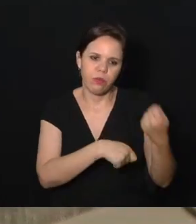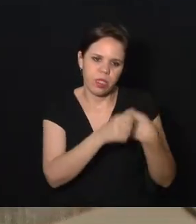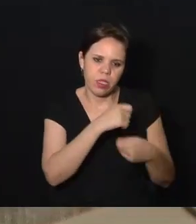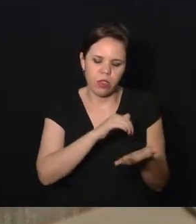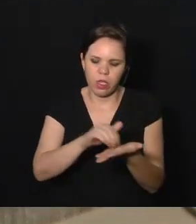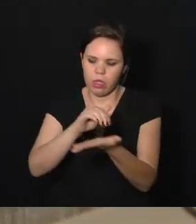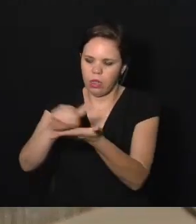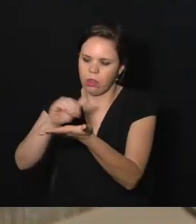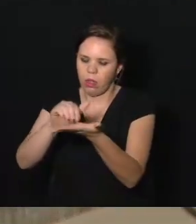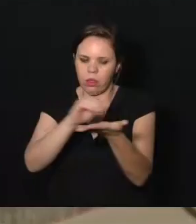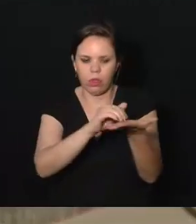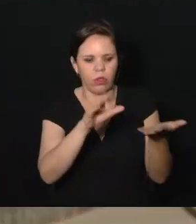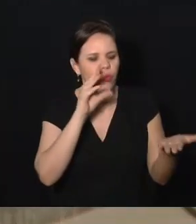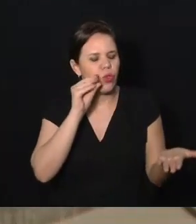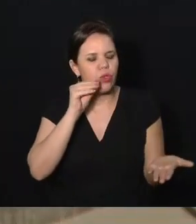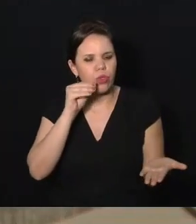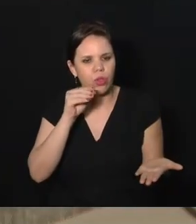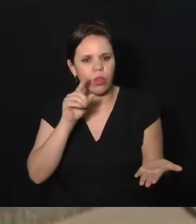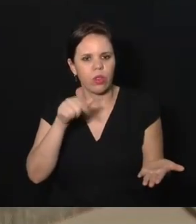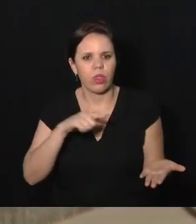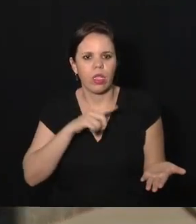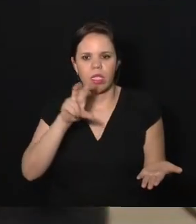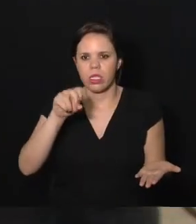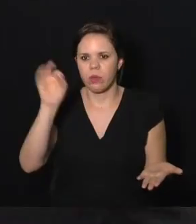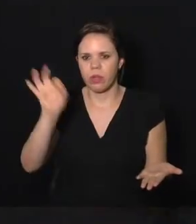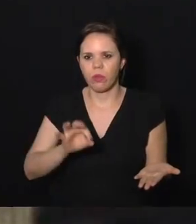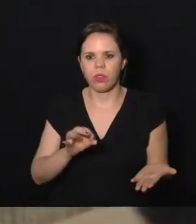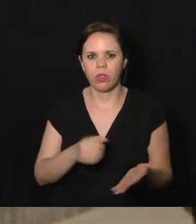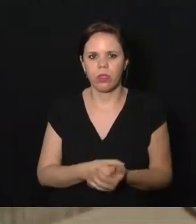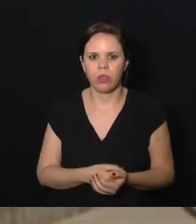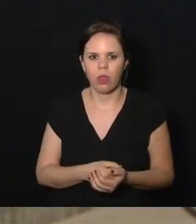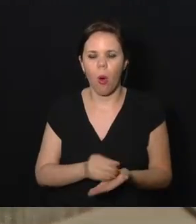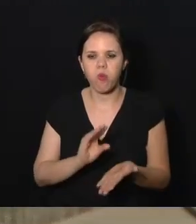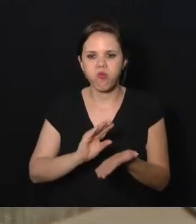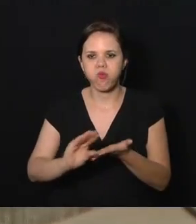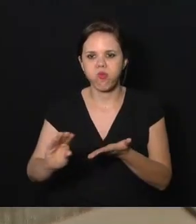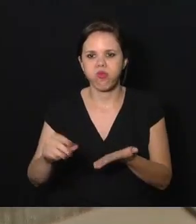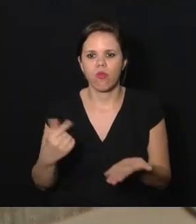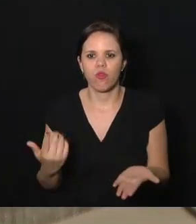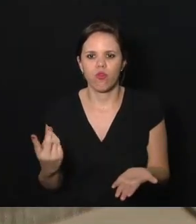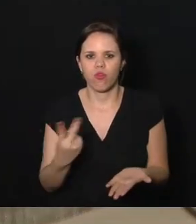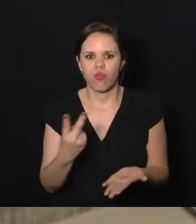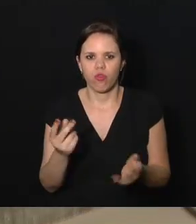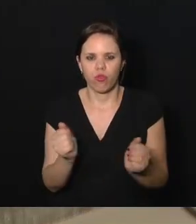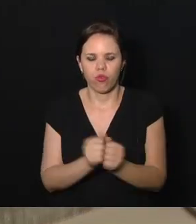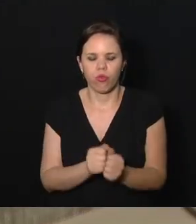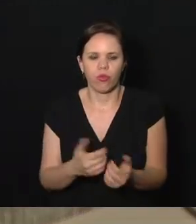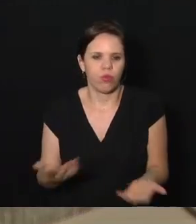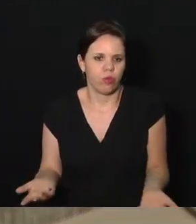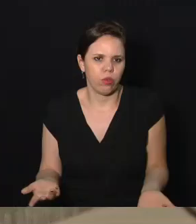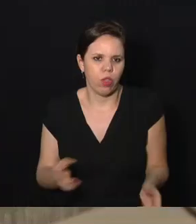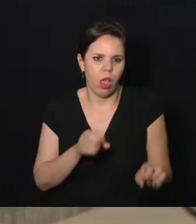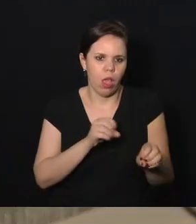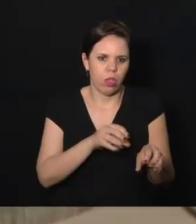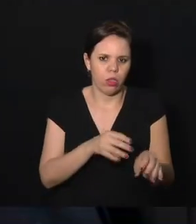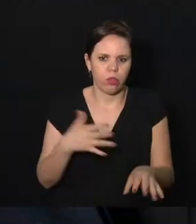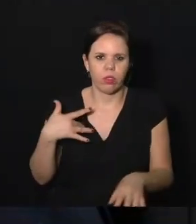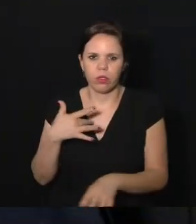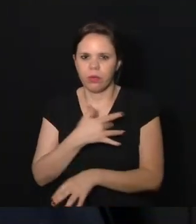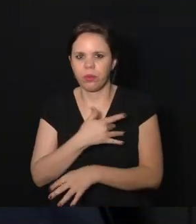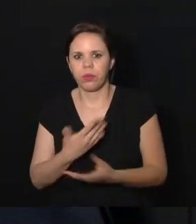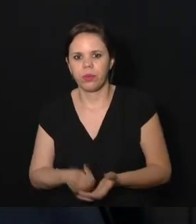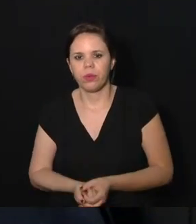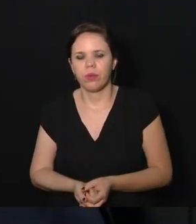secretários que hoje detêm mais uma média de 50% do orçamento, os dois juntos, ou seja, educação e saúde.